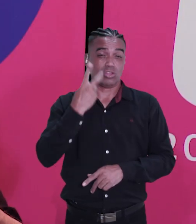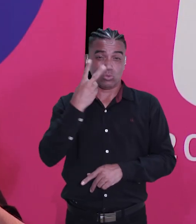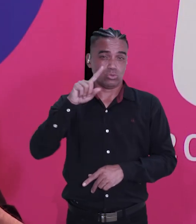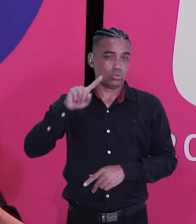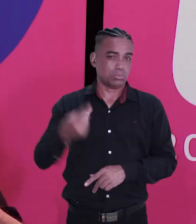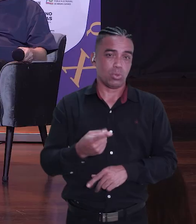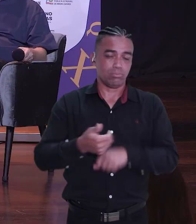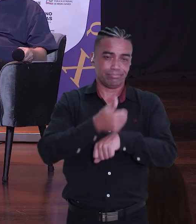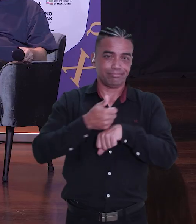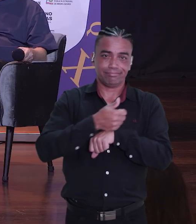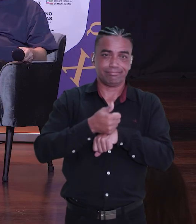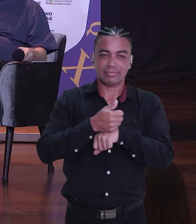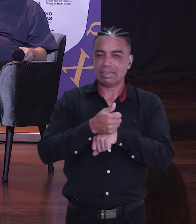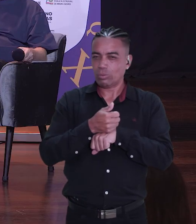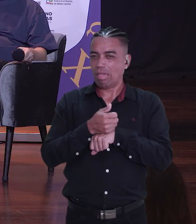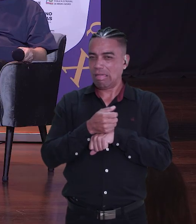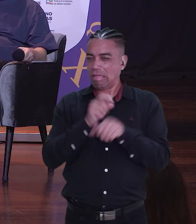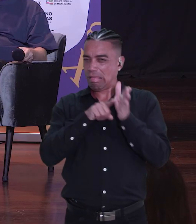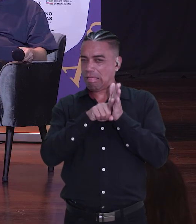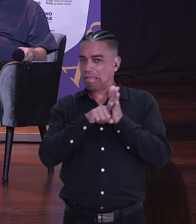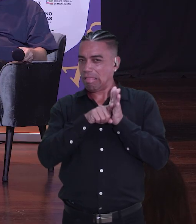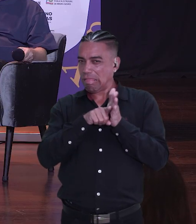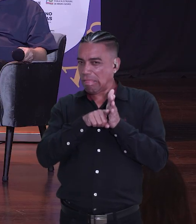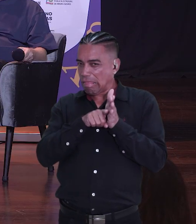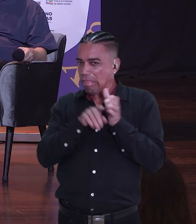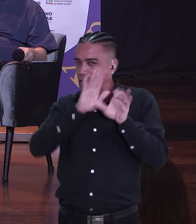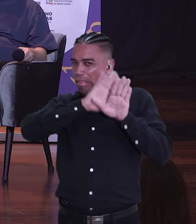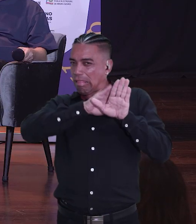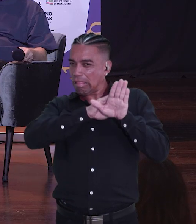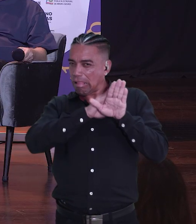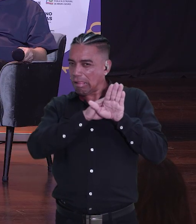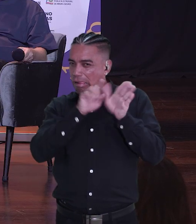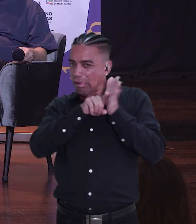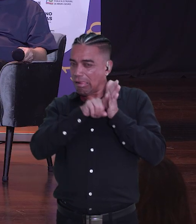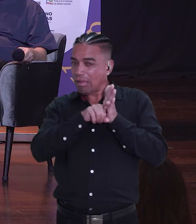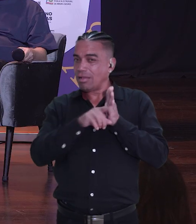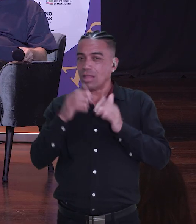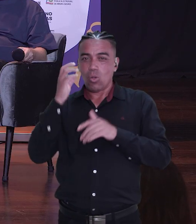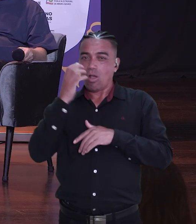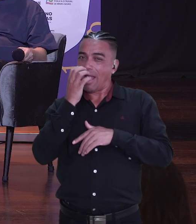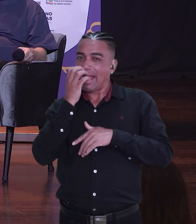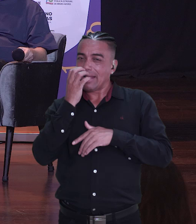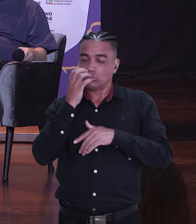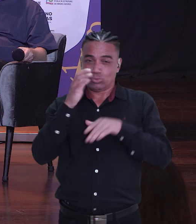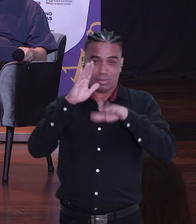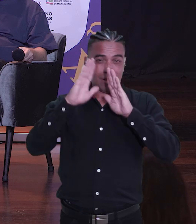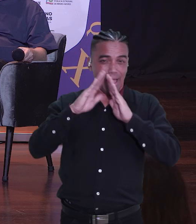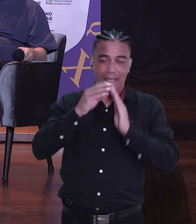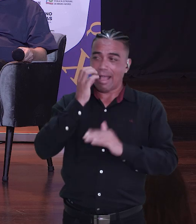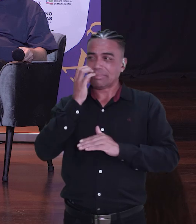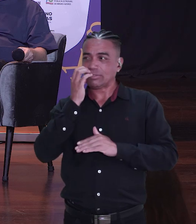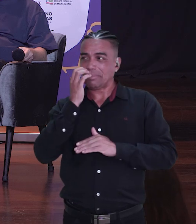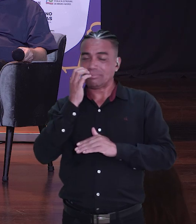pelo menos 2 mil eram profissionais da espionagem, né? Eram caras adultos, eram caras que tinham rádio clandestina em